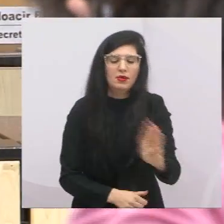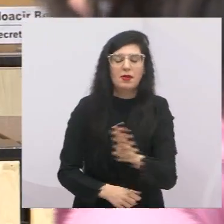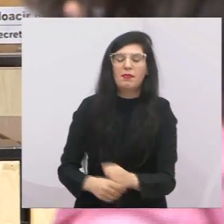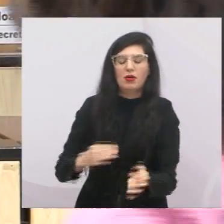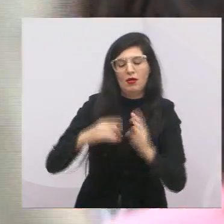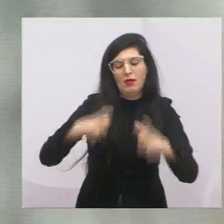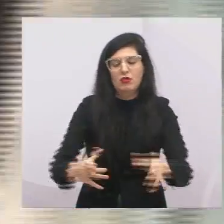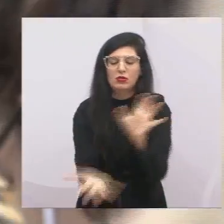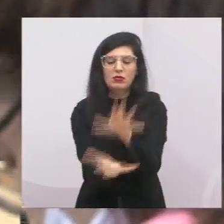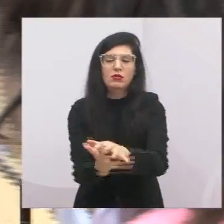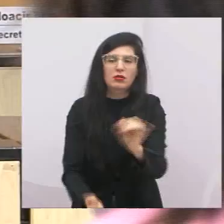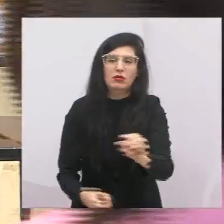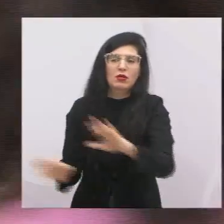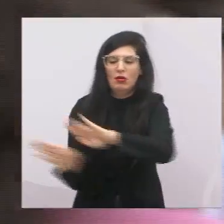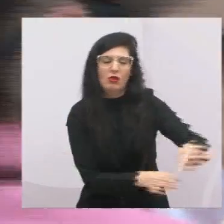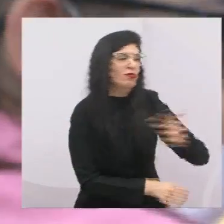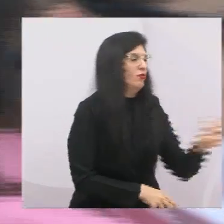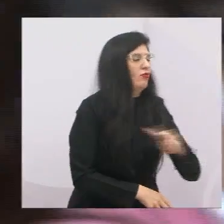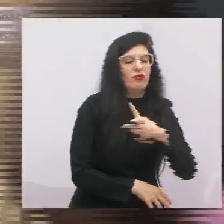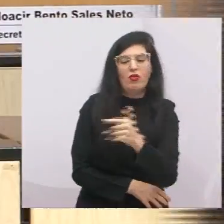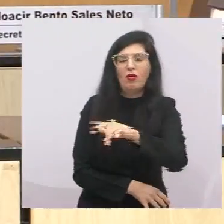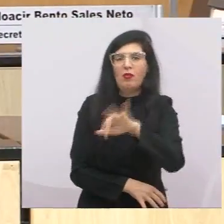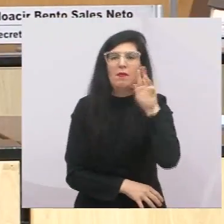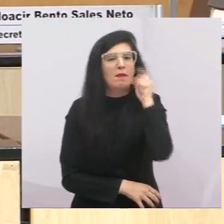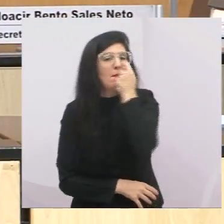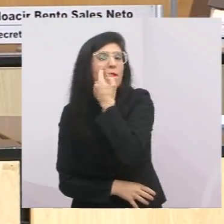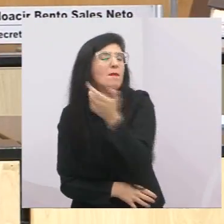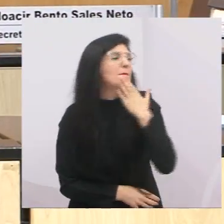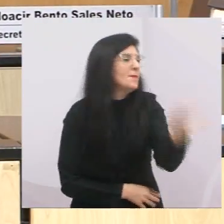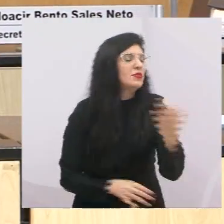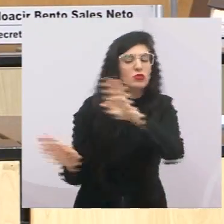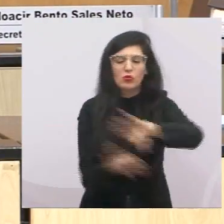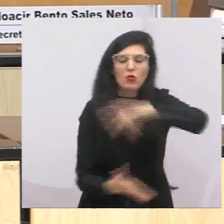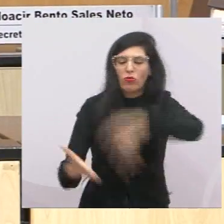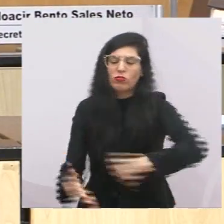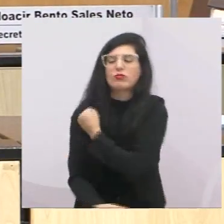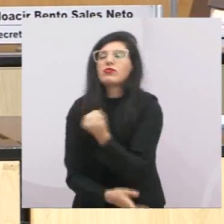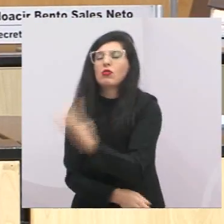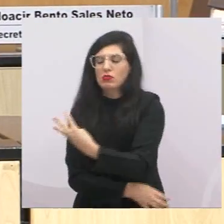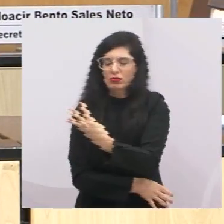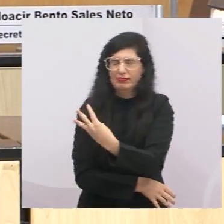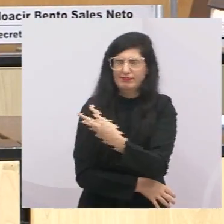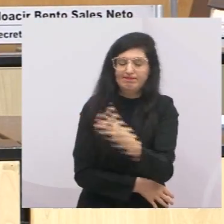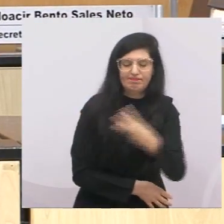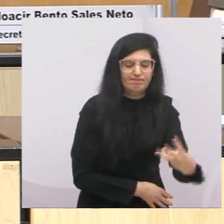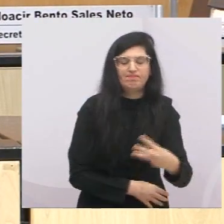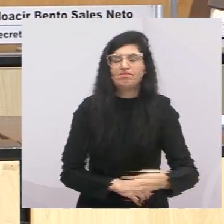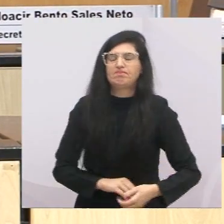Jacareí. Autoria, vereador Valmir Parque do Meia Lua. Requerimento 433.